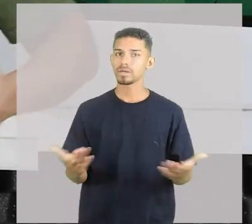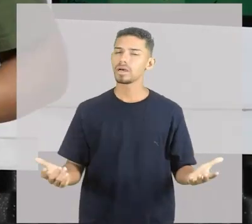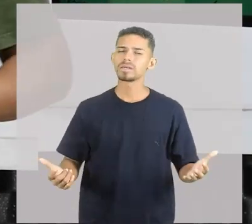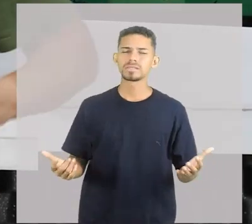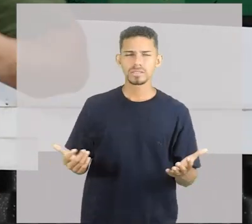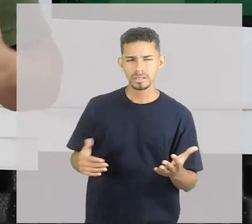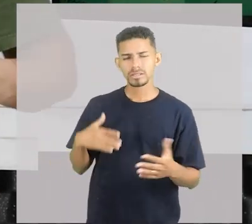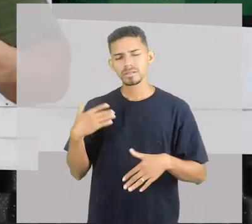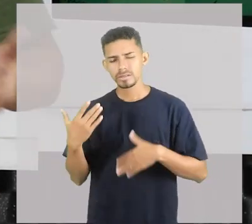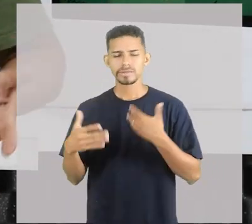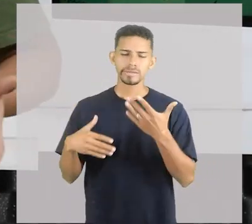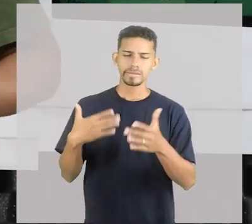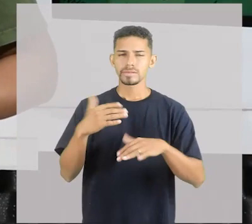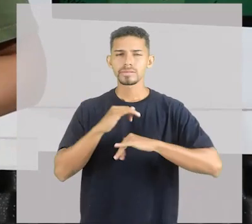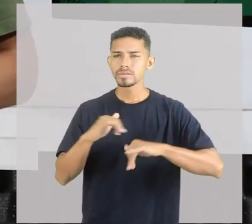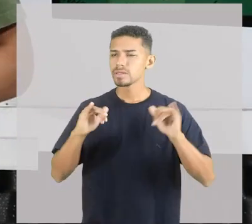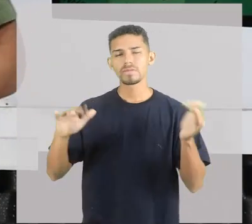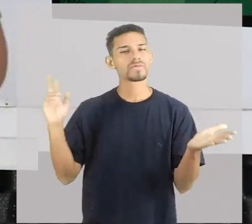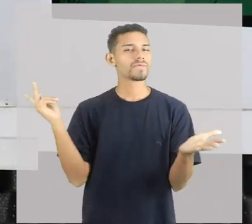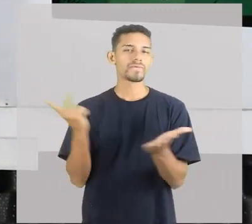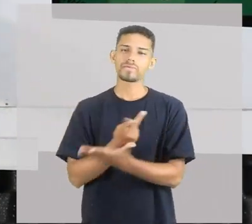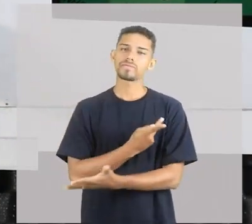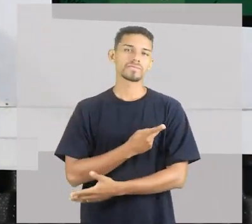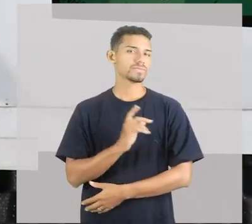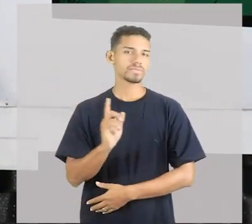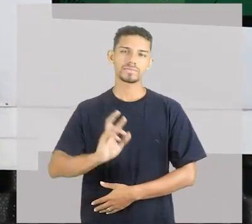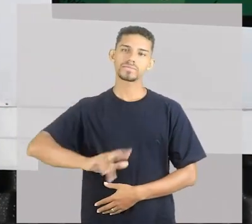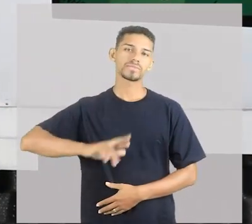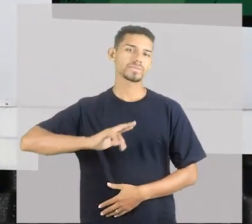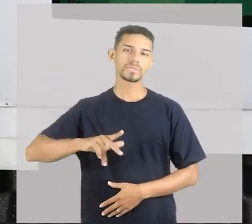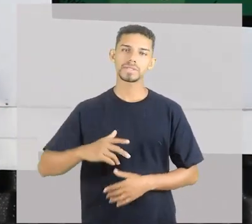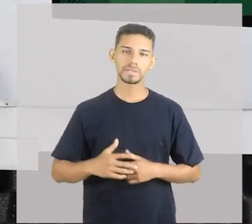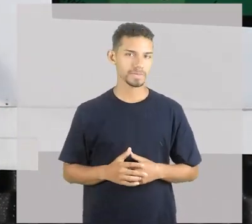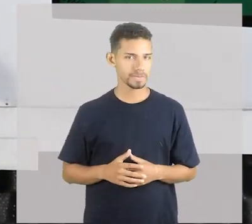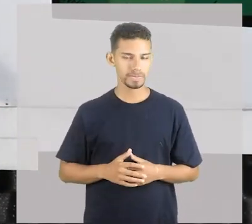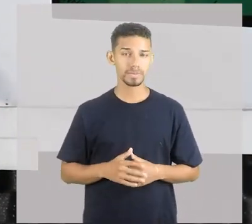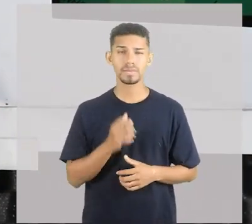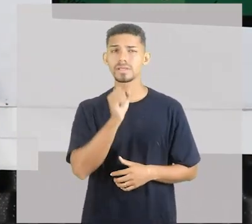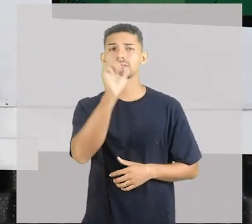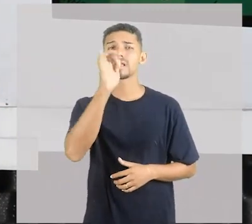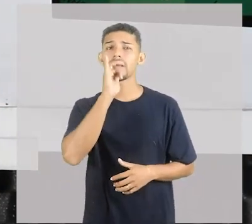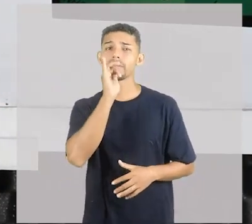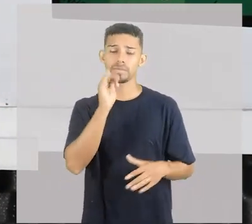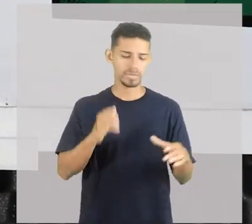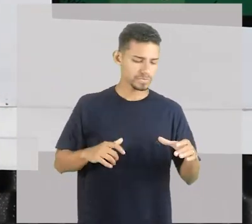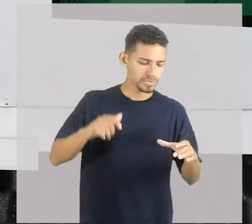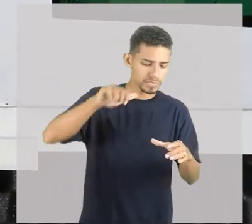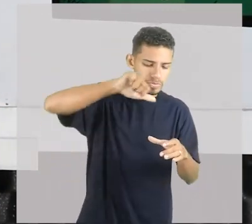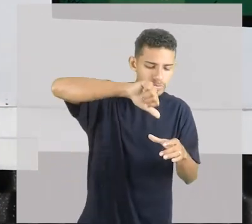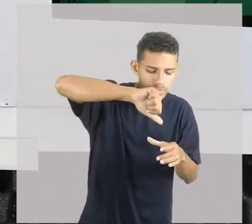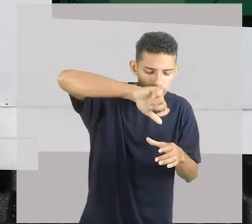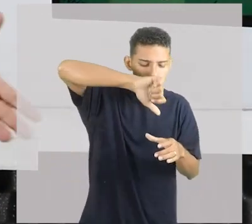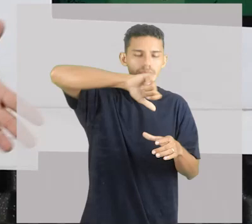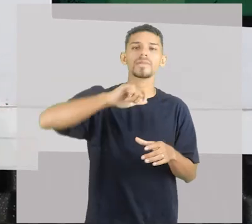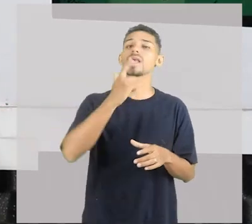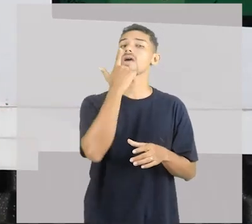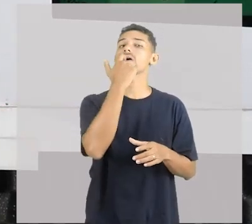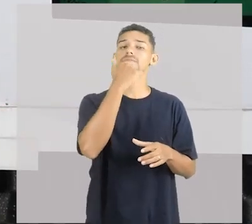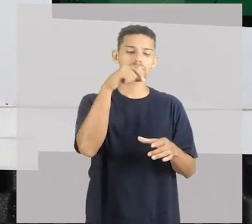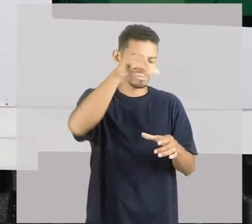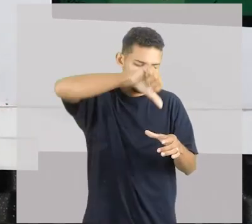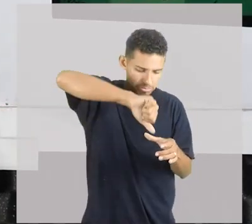começava a se divulgar algumas coisas que não eram reais. Se você passasse o ketchup, também você limpava. Mas, Daniel, por que que